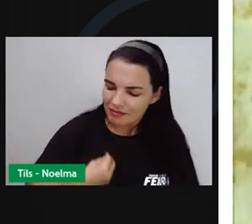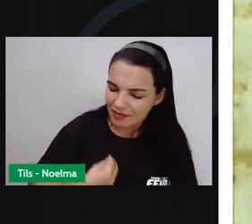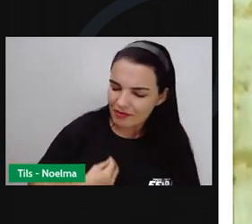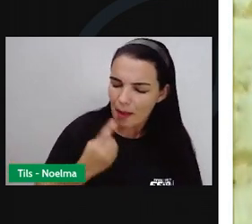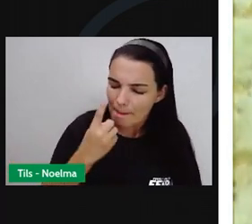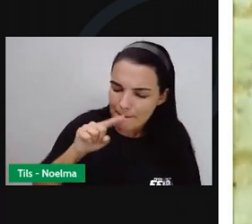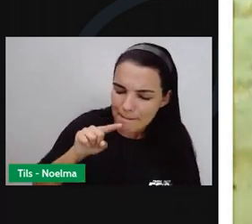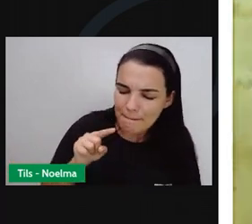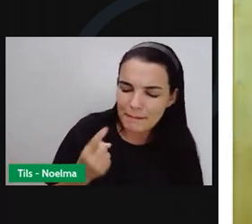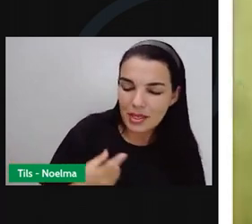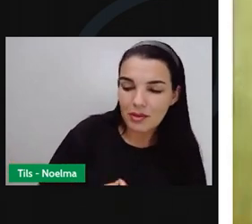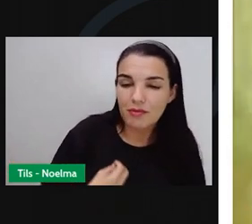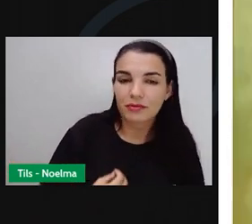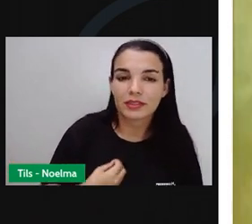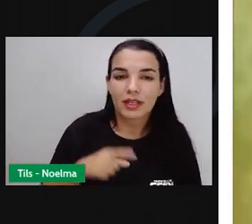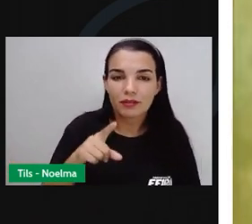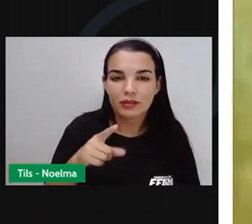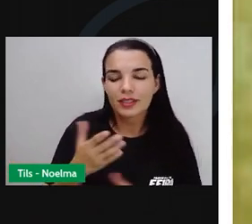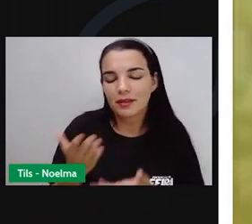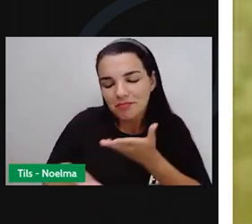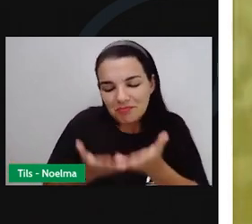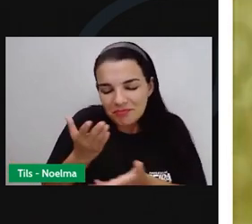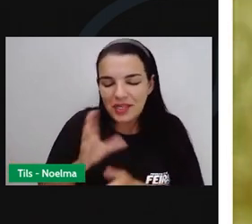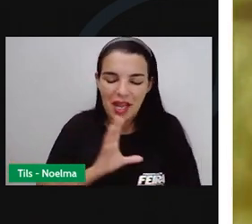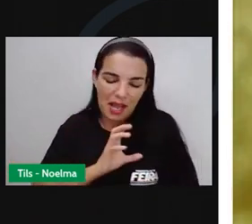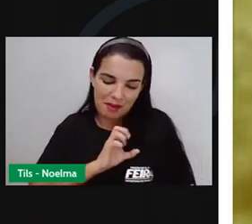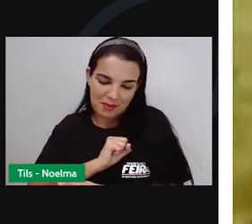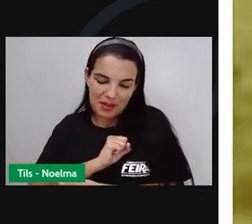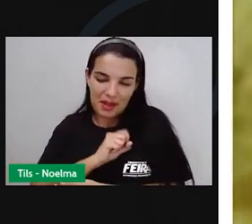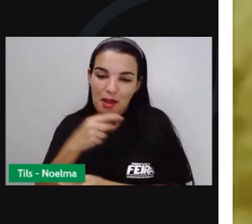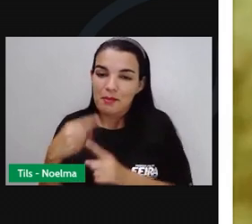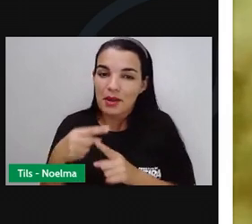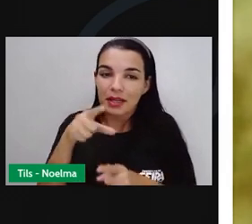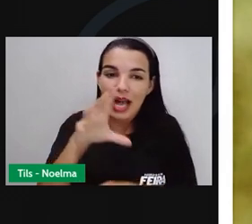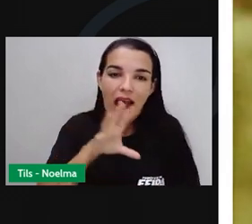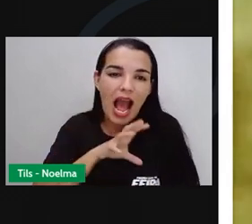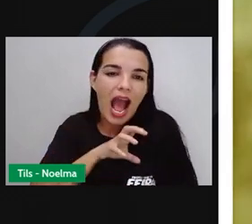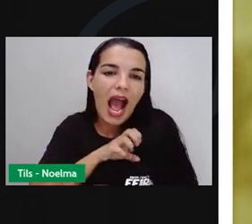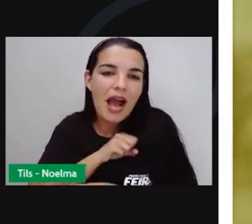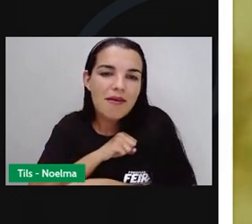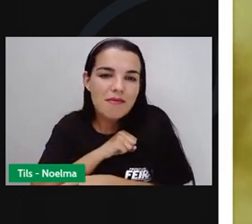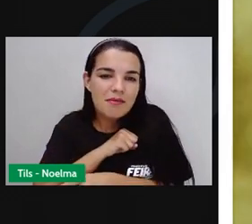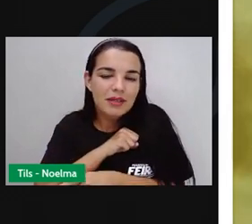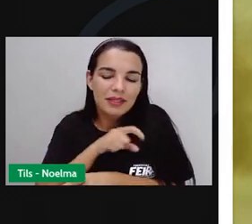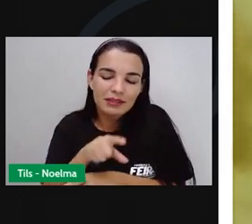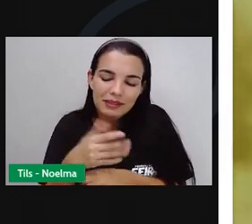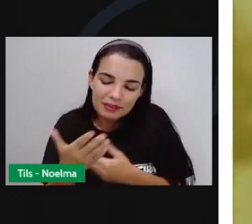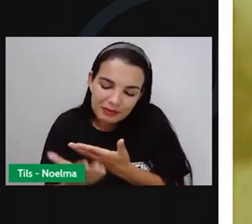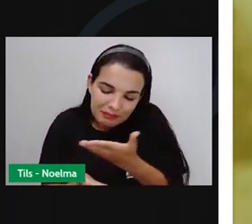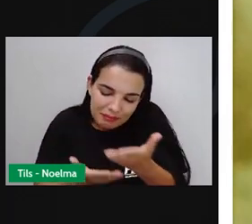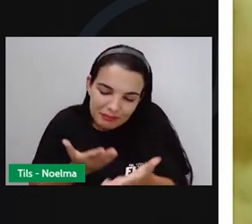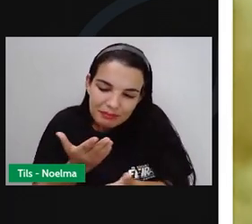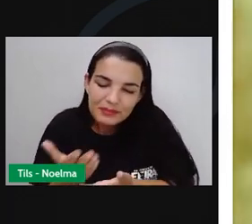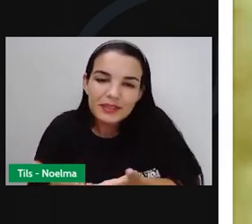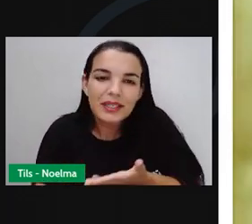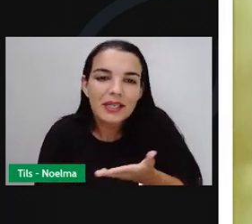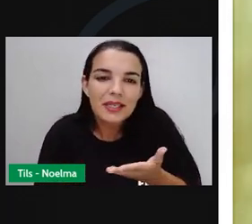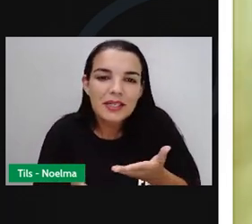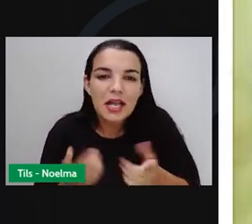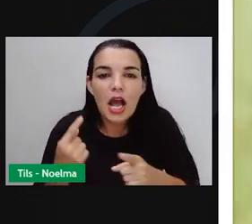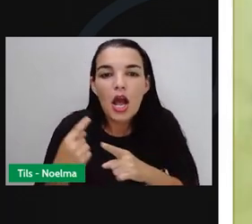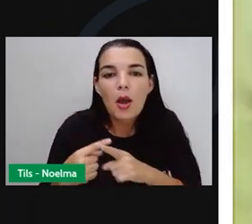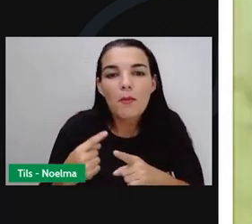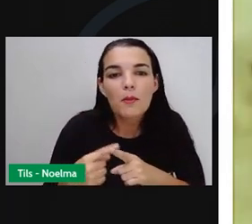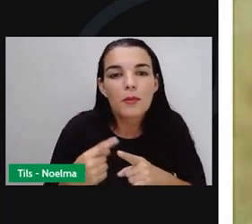nesse mundo, não seria bastante pra te amar. Te amar por ser brisa e furacão. Pelas